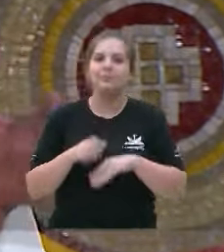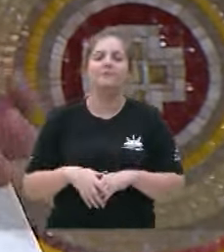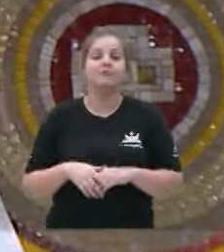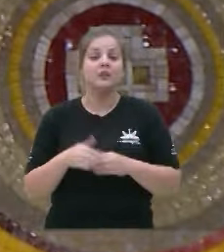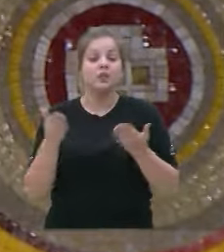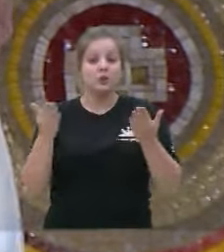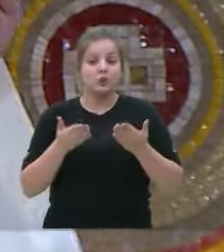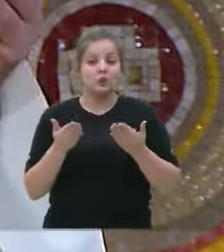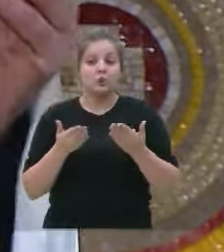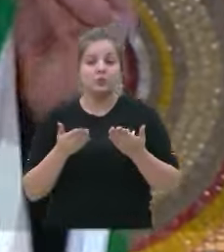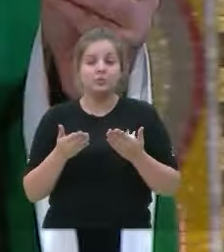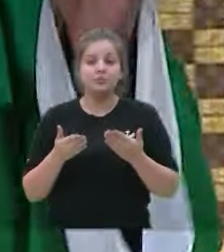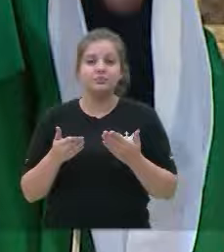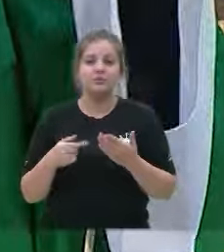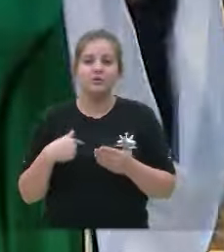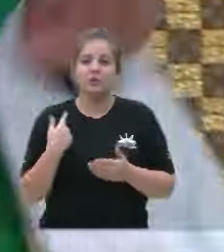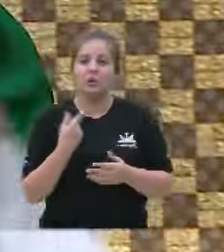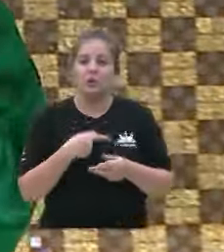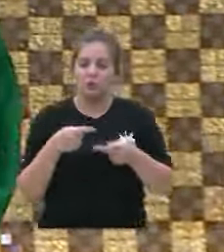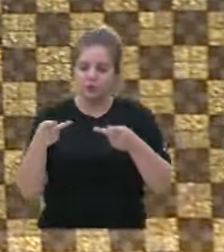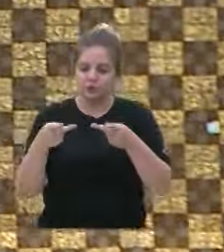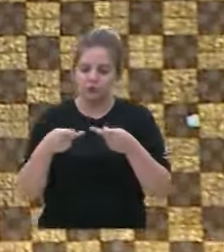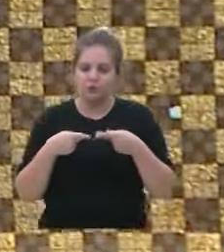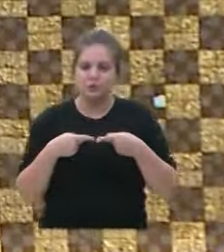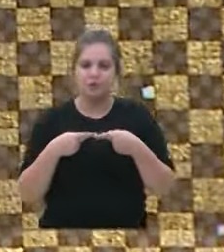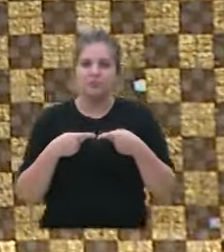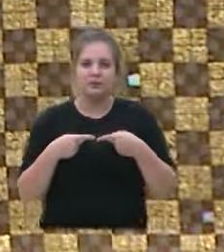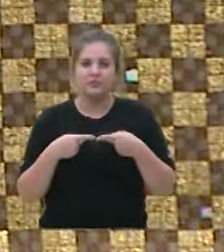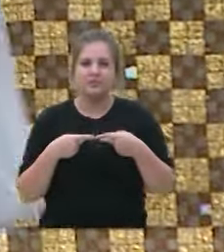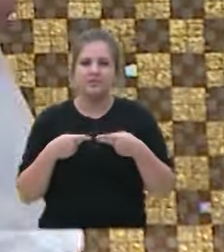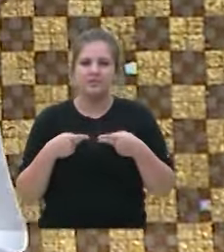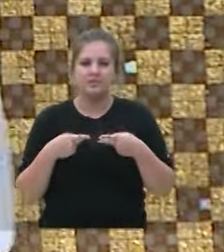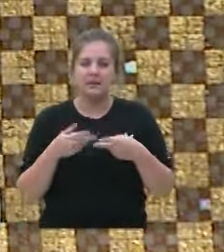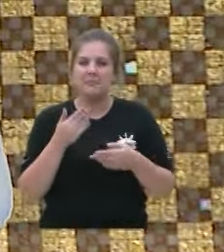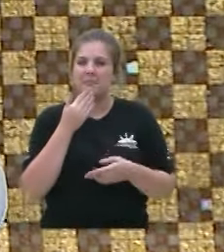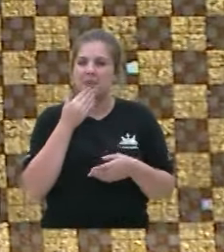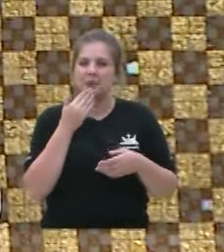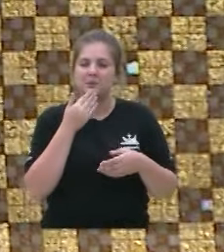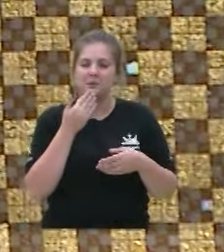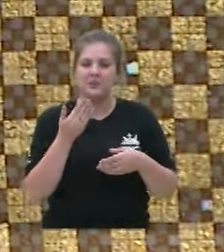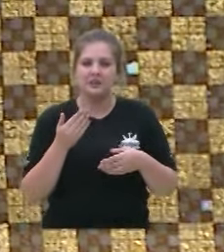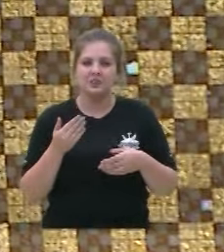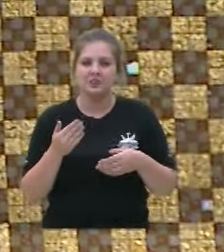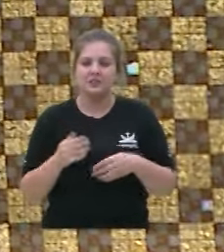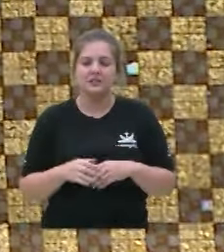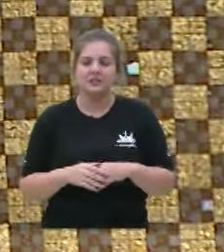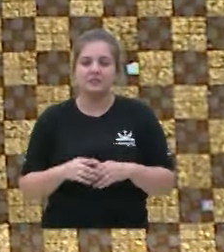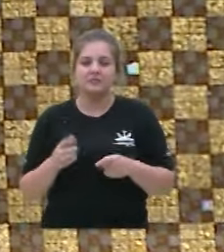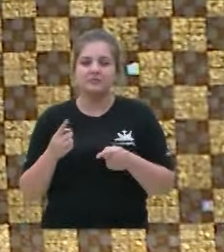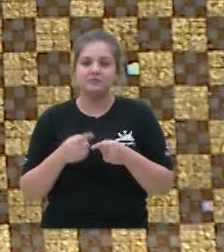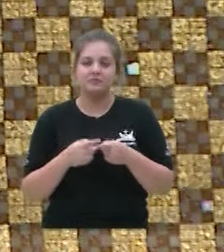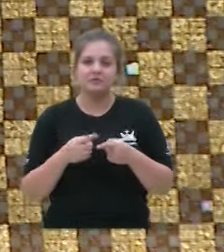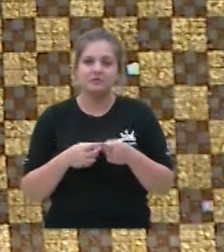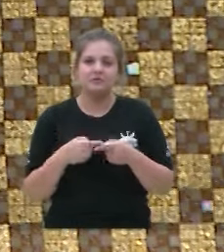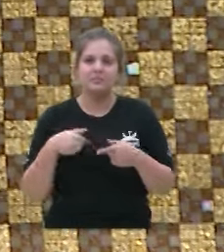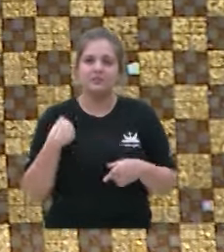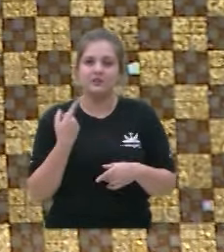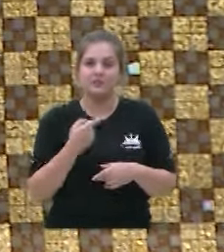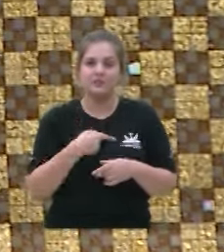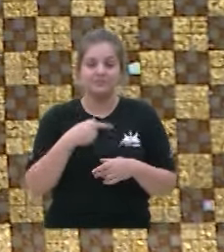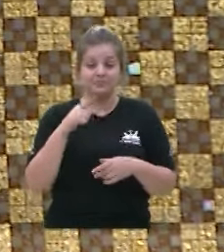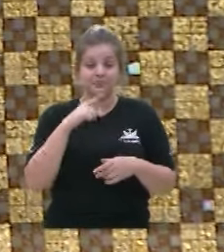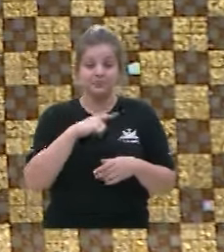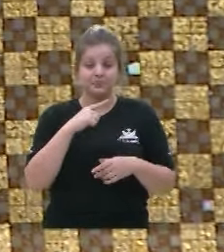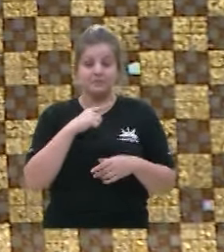Salvadora está nos convidando nos pedindo para que tenhamos